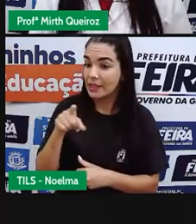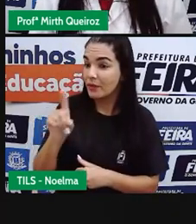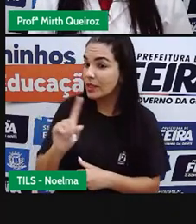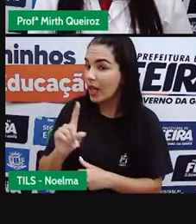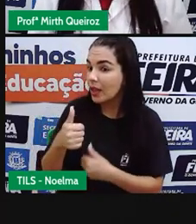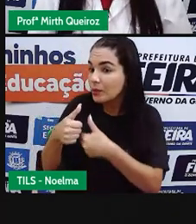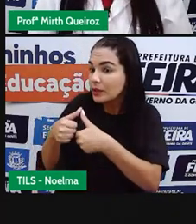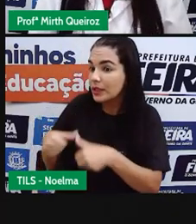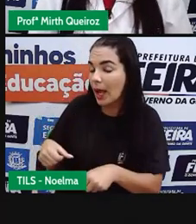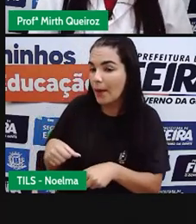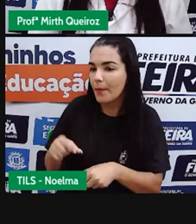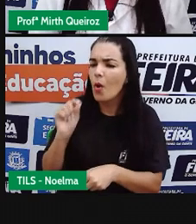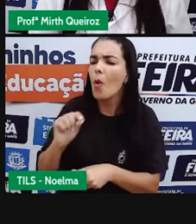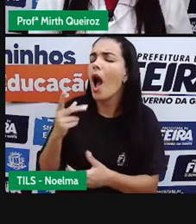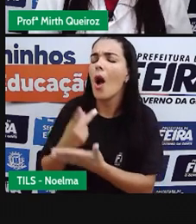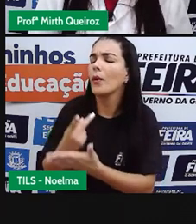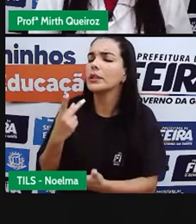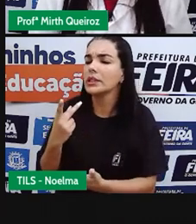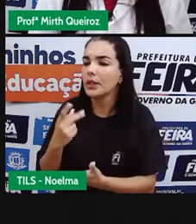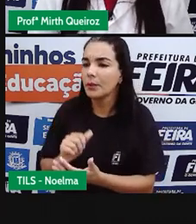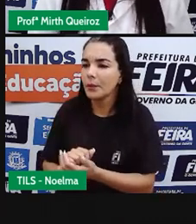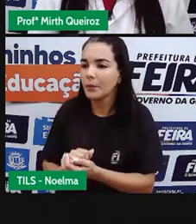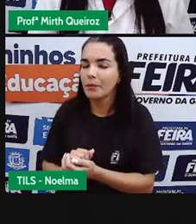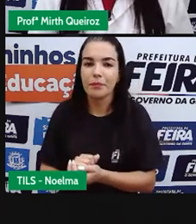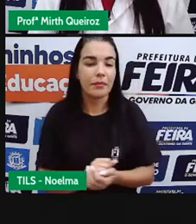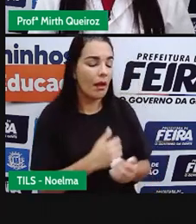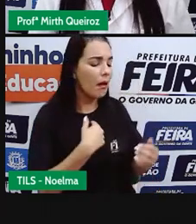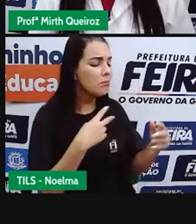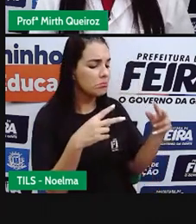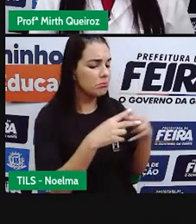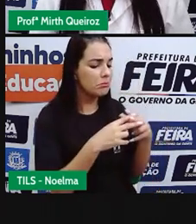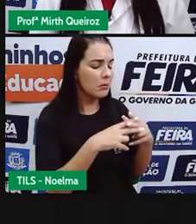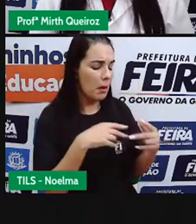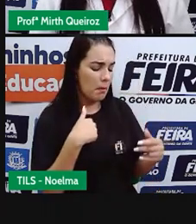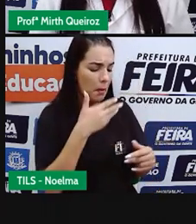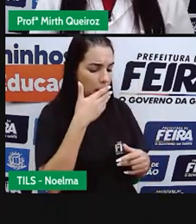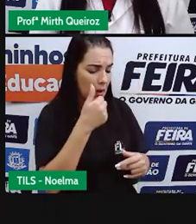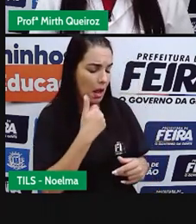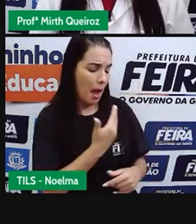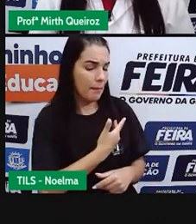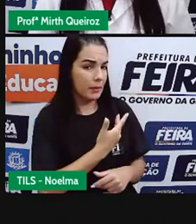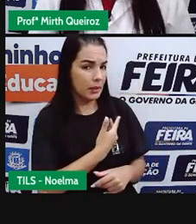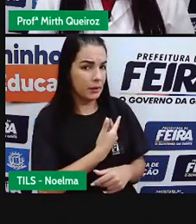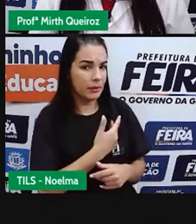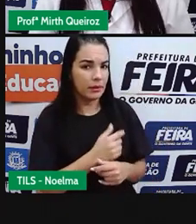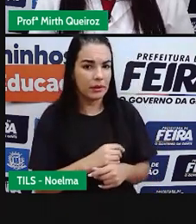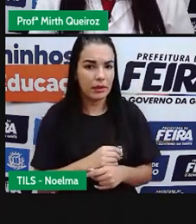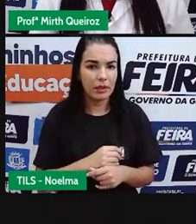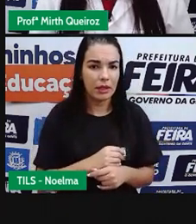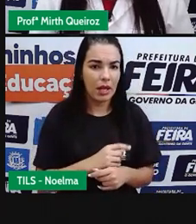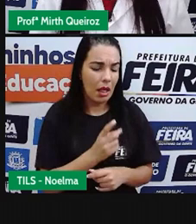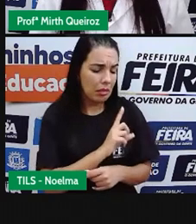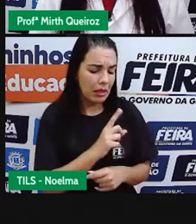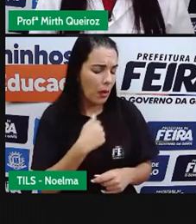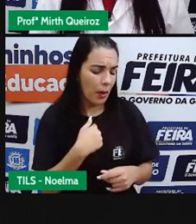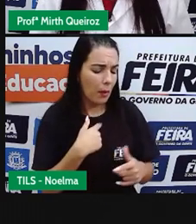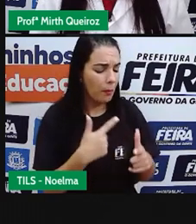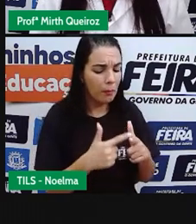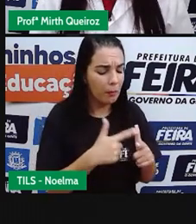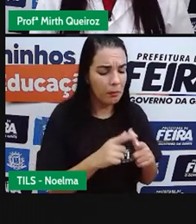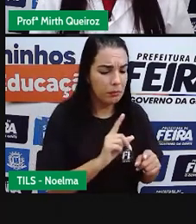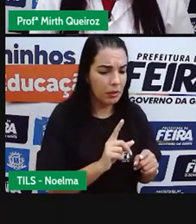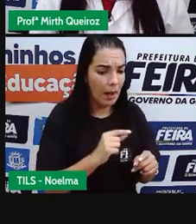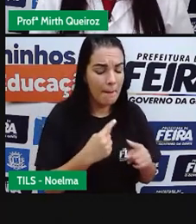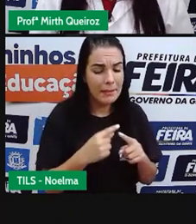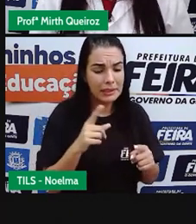está. O que aconteceu? Briguei com meu melhor amigo. Não foi por querer, mas ele